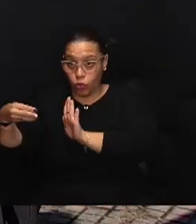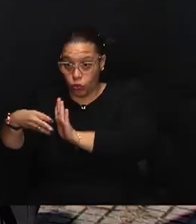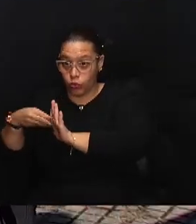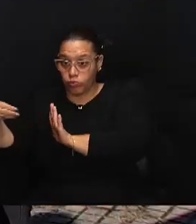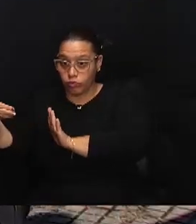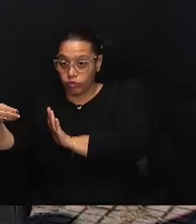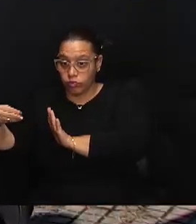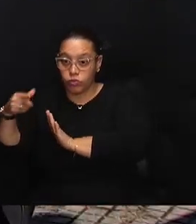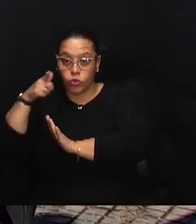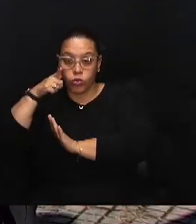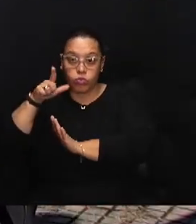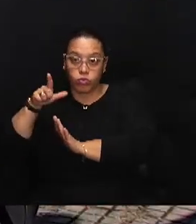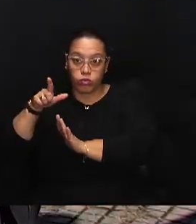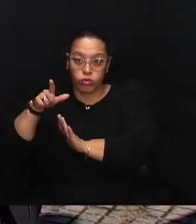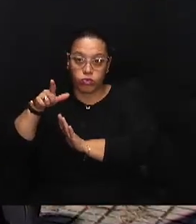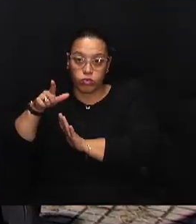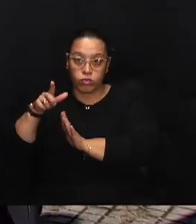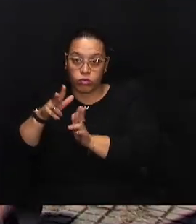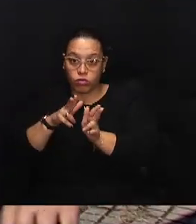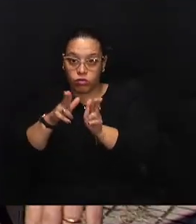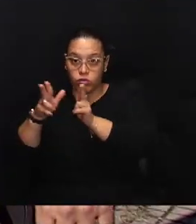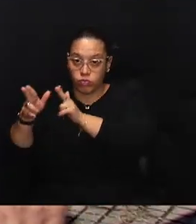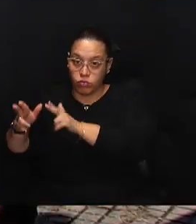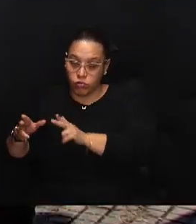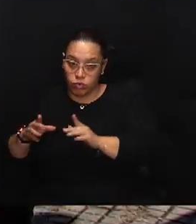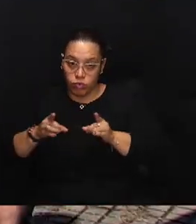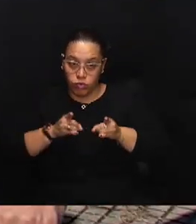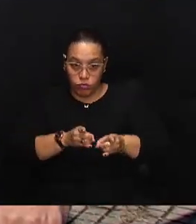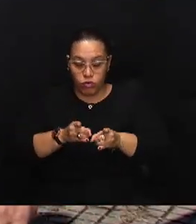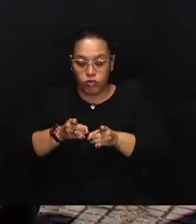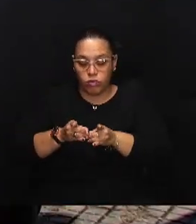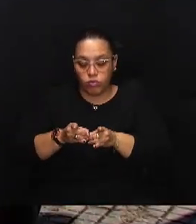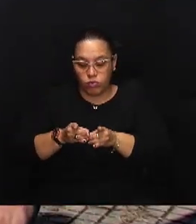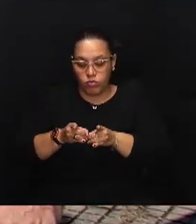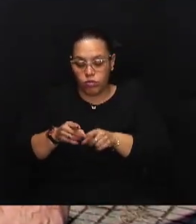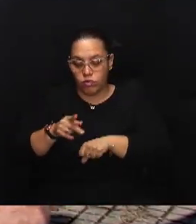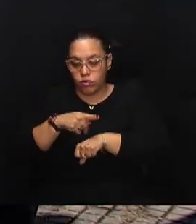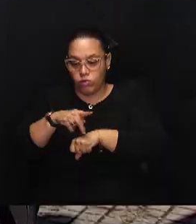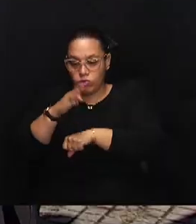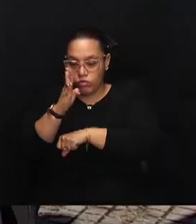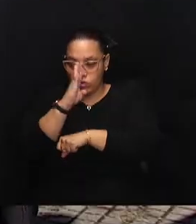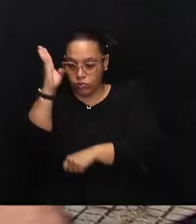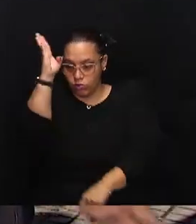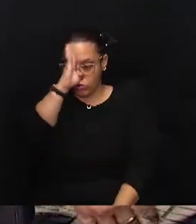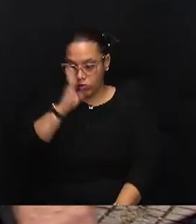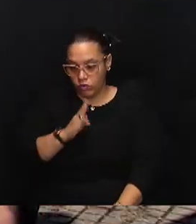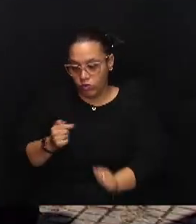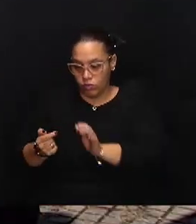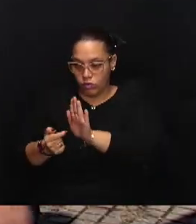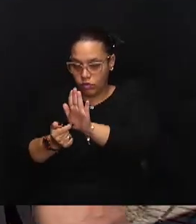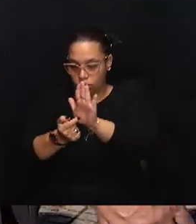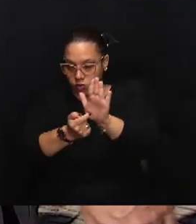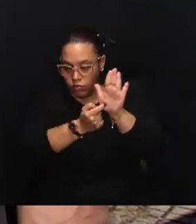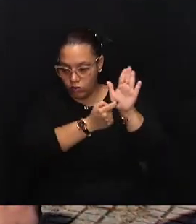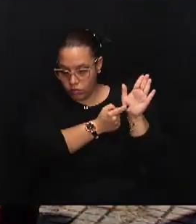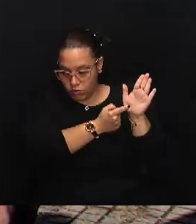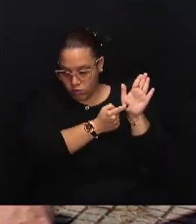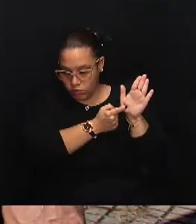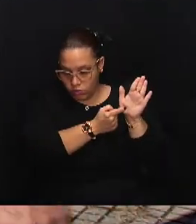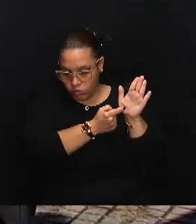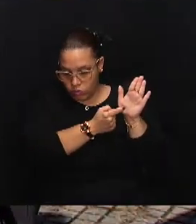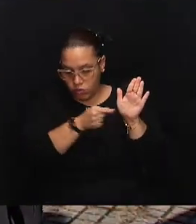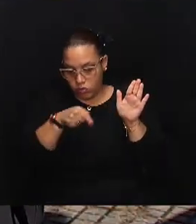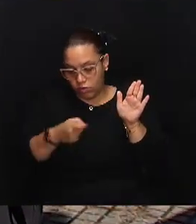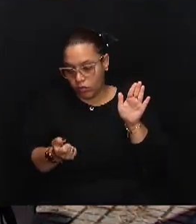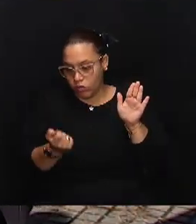gente conseguir levar esse formato para vários outros cemitérios do Brasil, ele mostrou pra gente que essa é